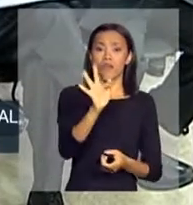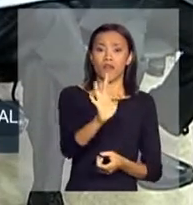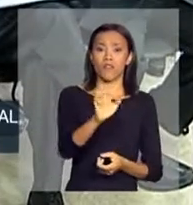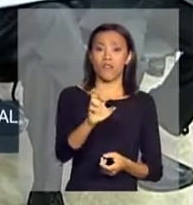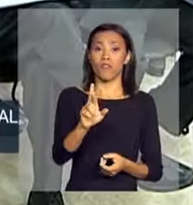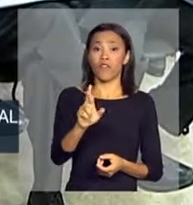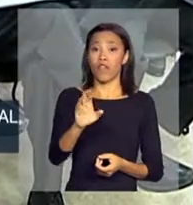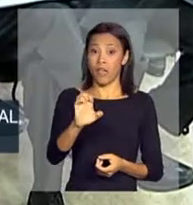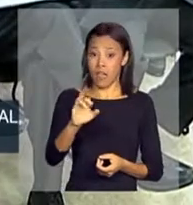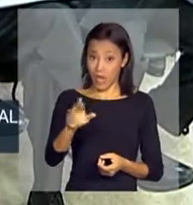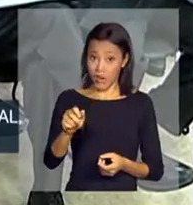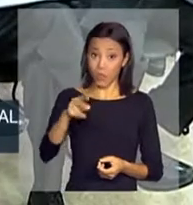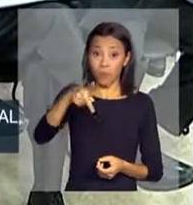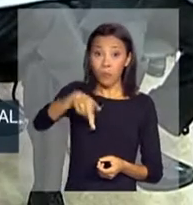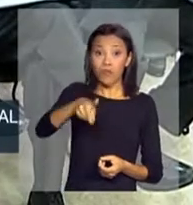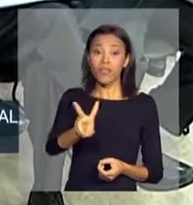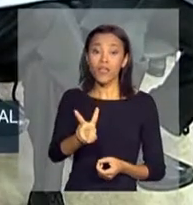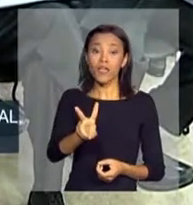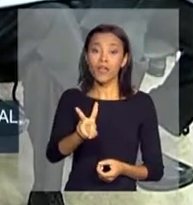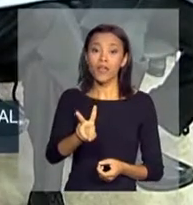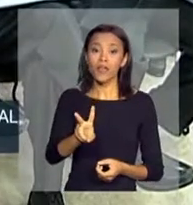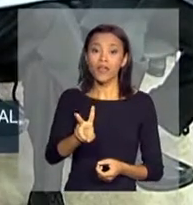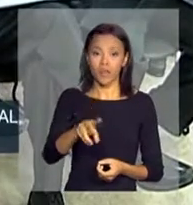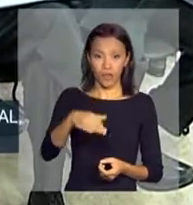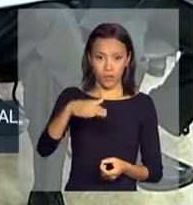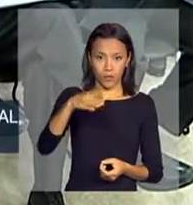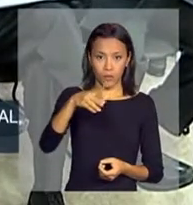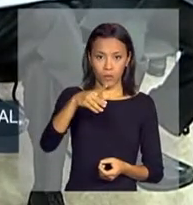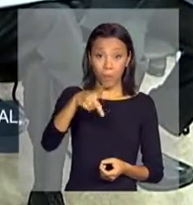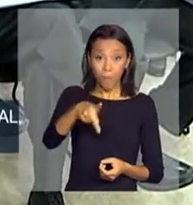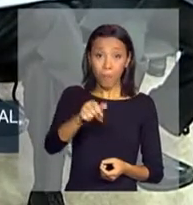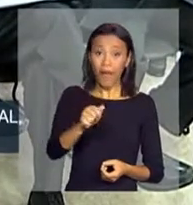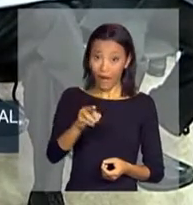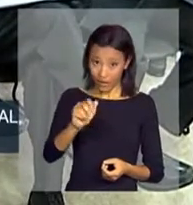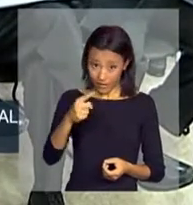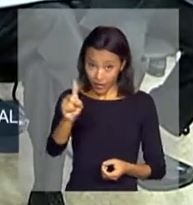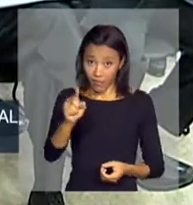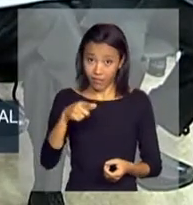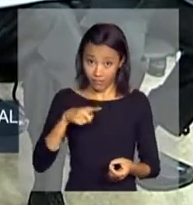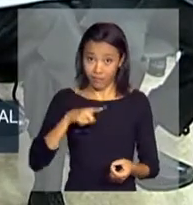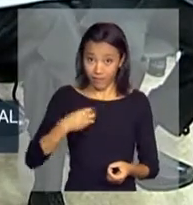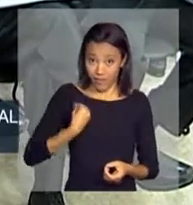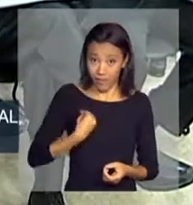PV do Pará né Paraná e